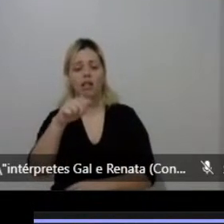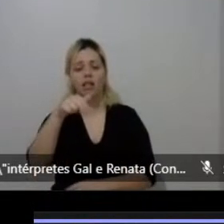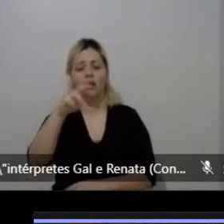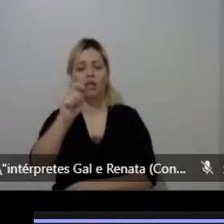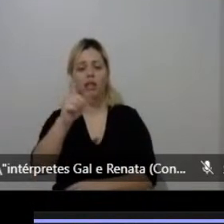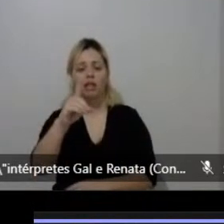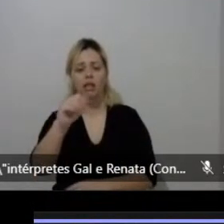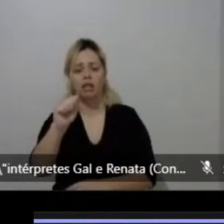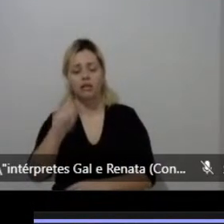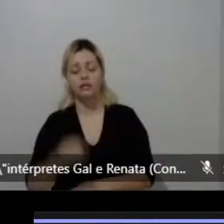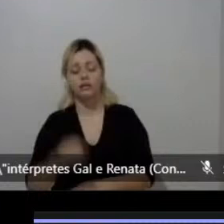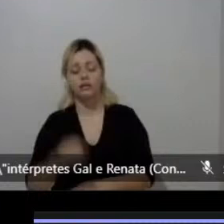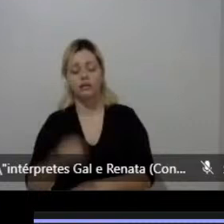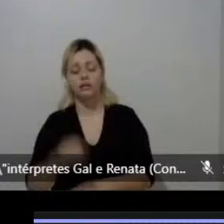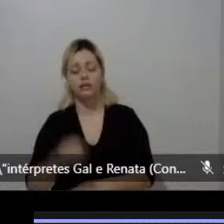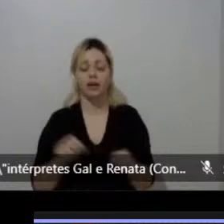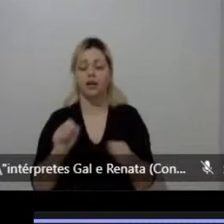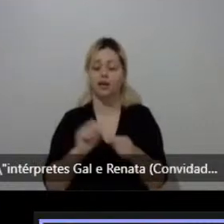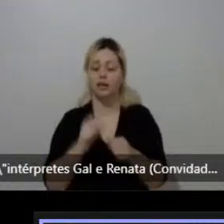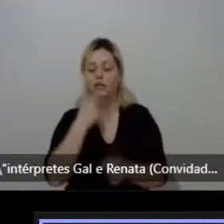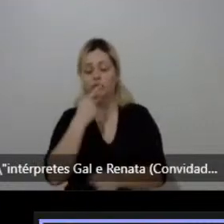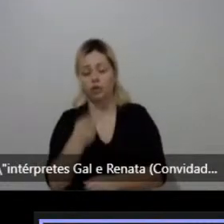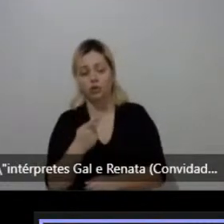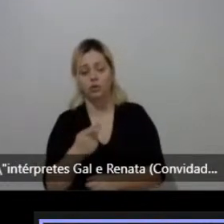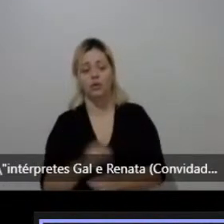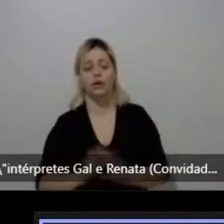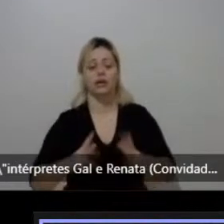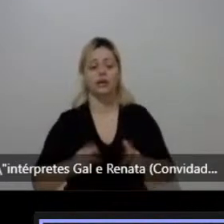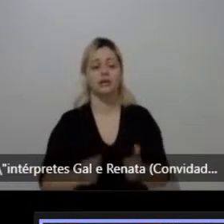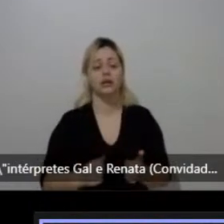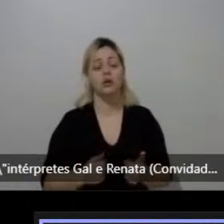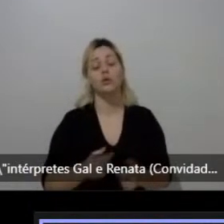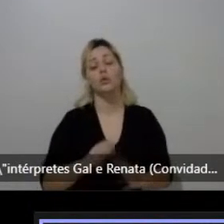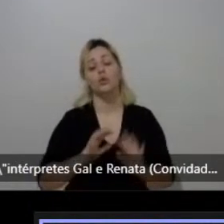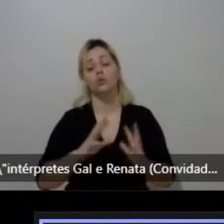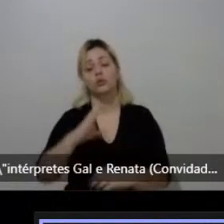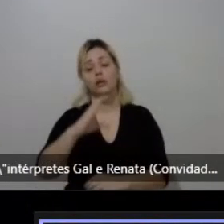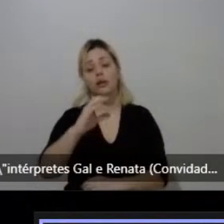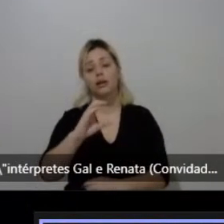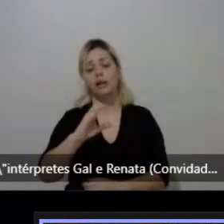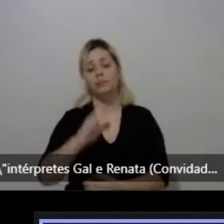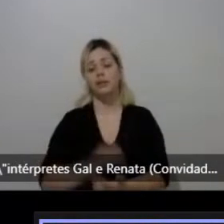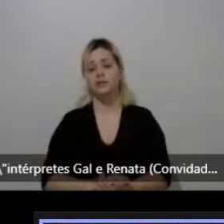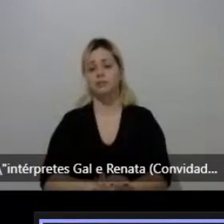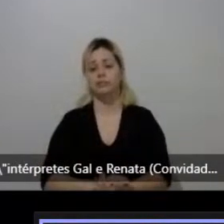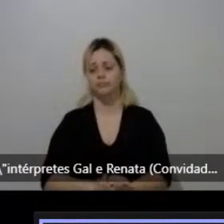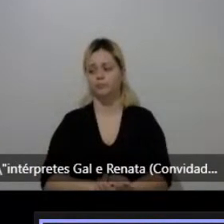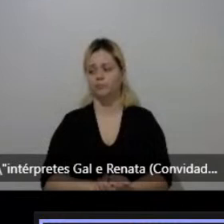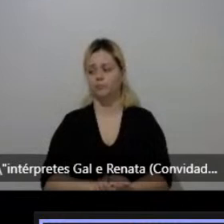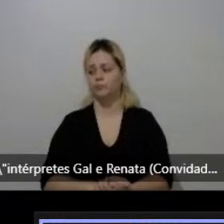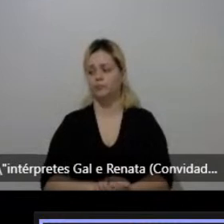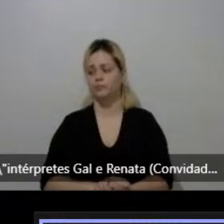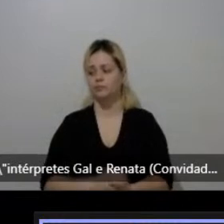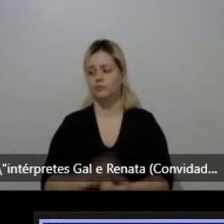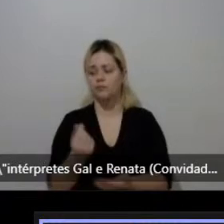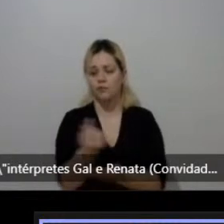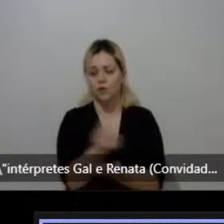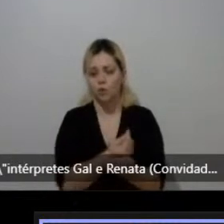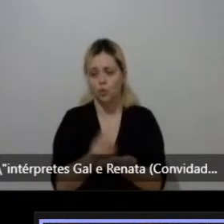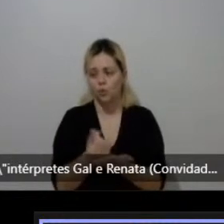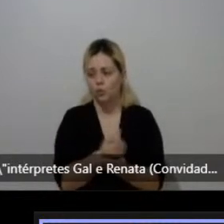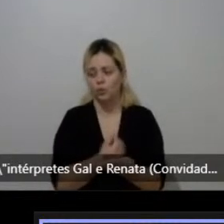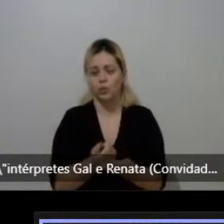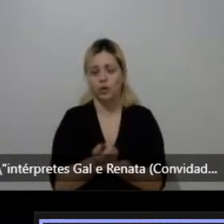há uma leitura também de como que esse capitalismo ele vai articulando os territórios para que se produza, para que ele aplique esse